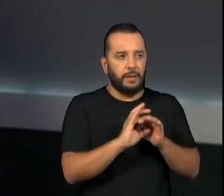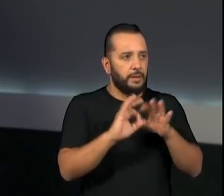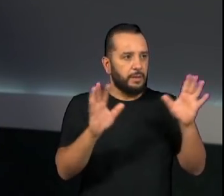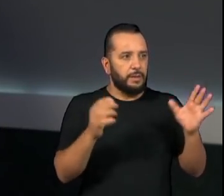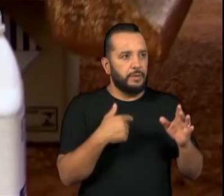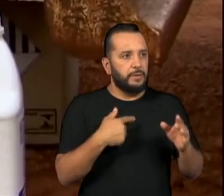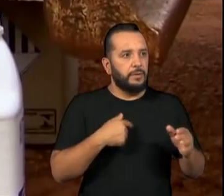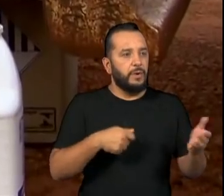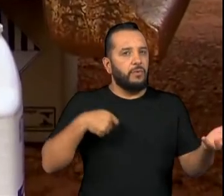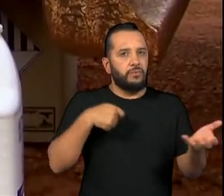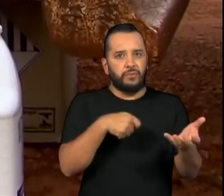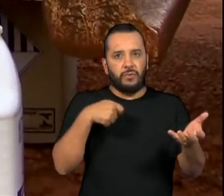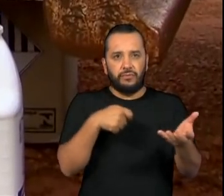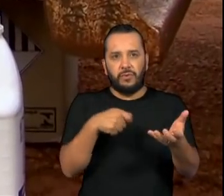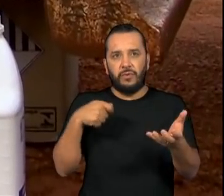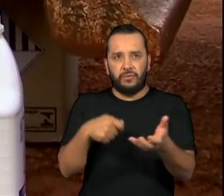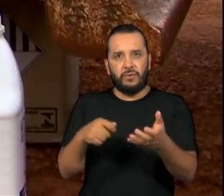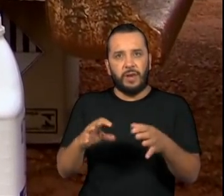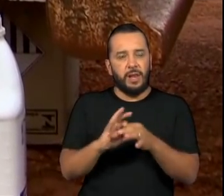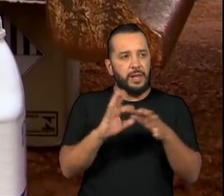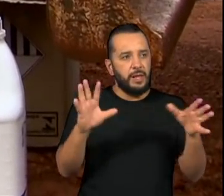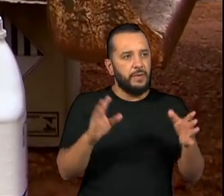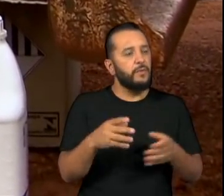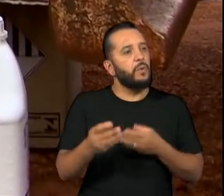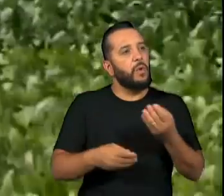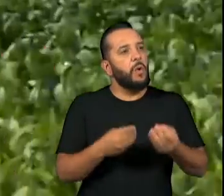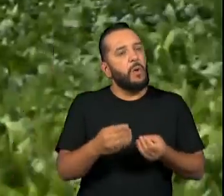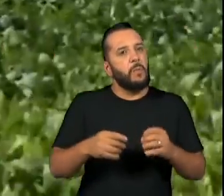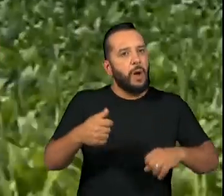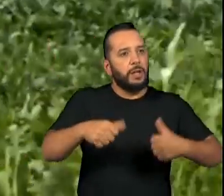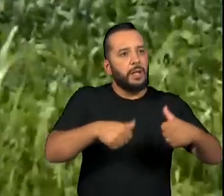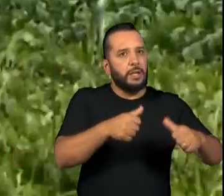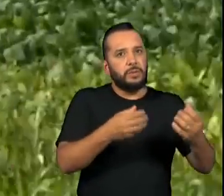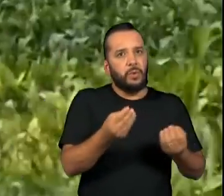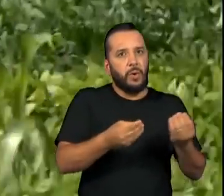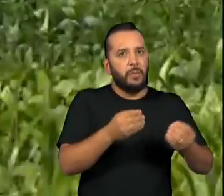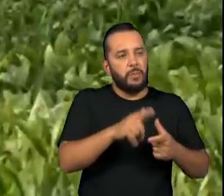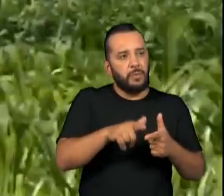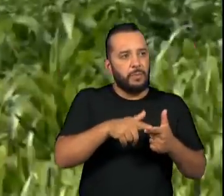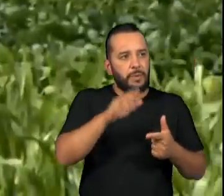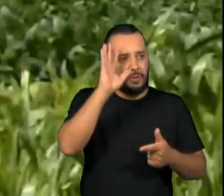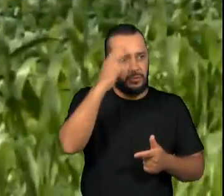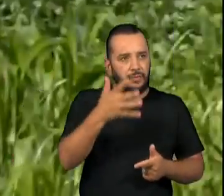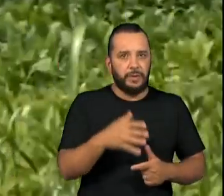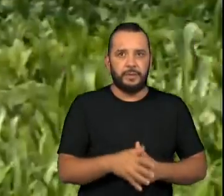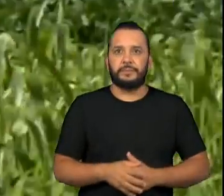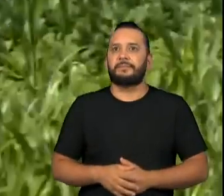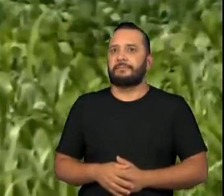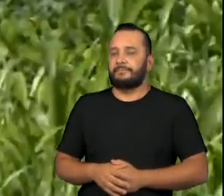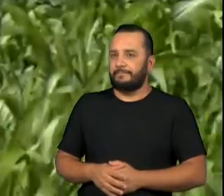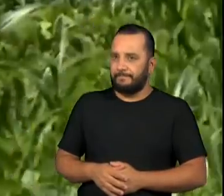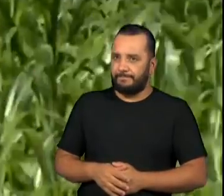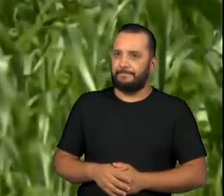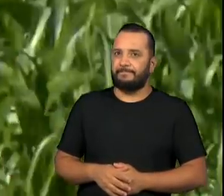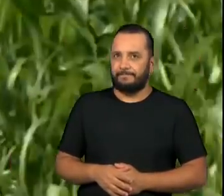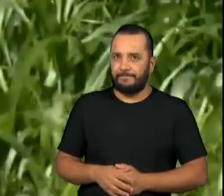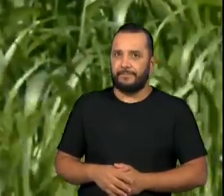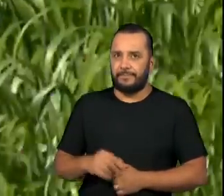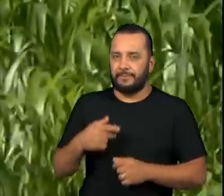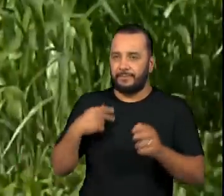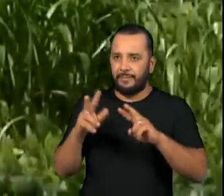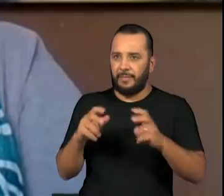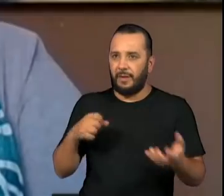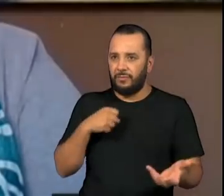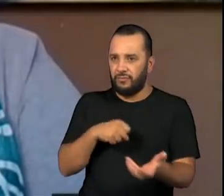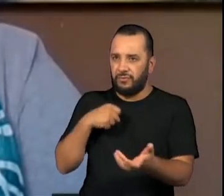de venenos, de agrotóxicos, qual é a sua análise? Como é que a gente sai dessa situação? Da mesma forma que a questão dos agrotóxicos